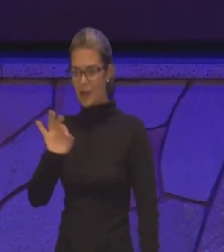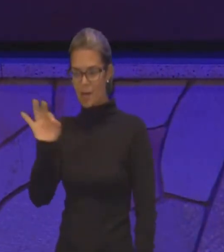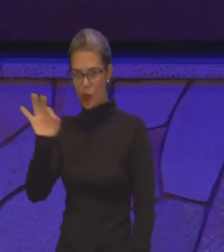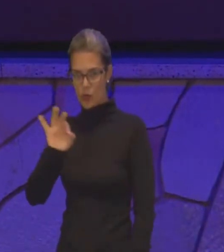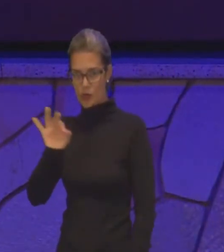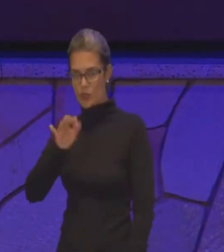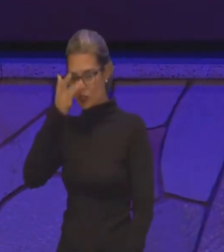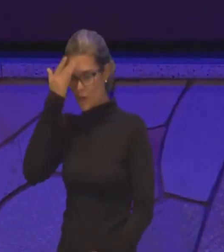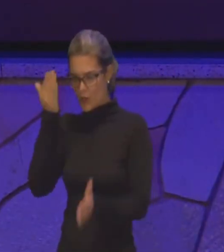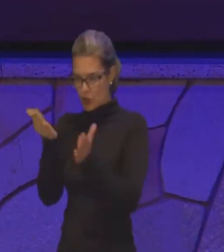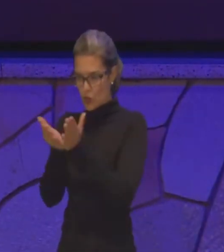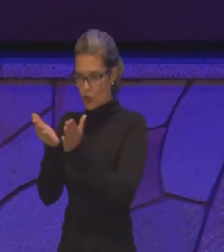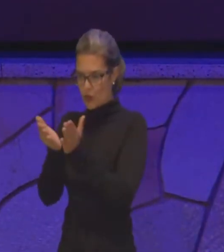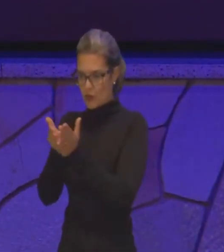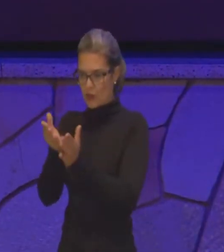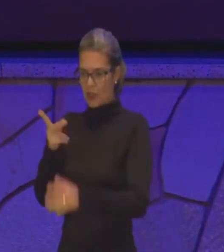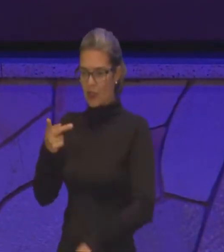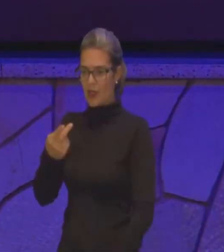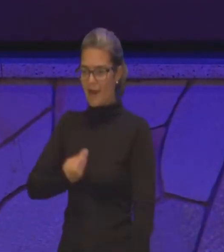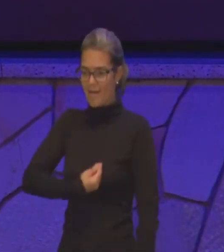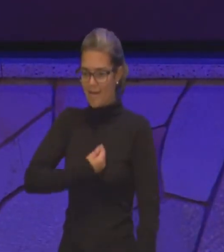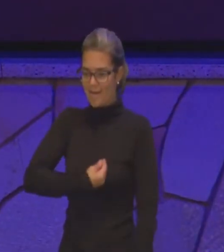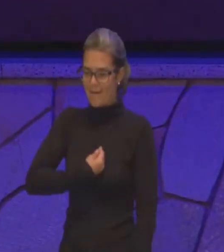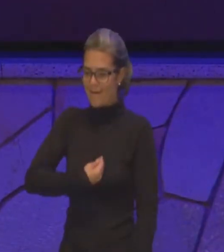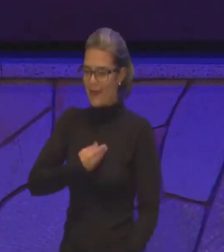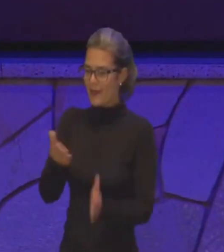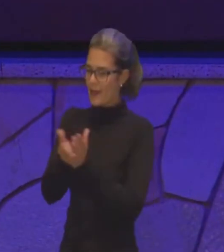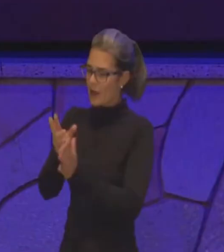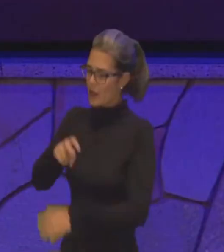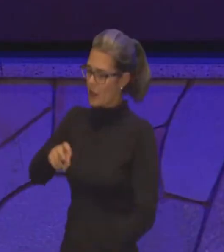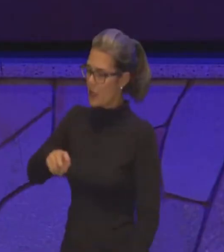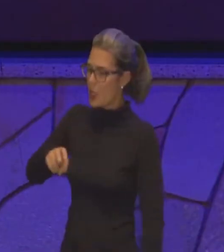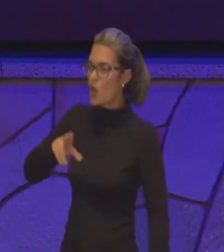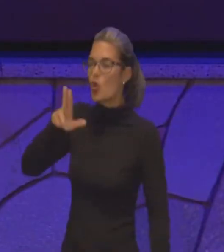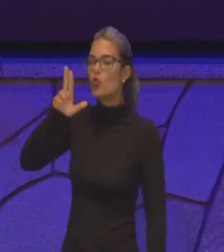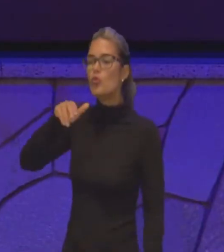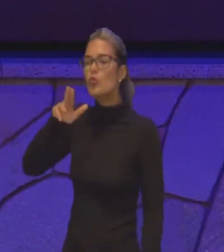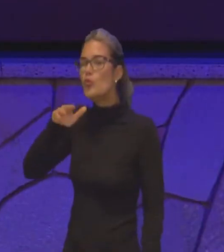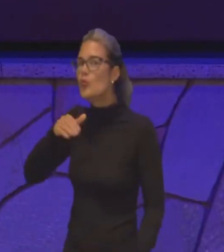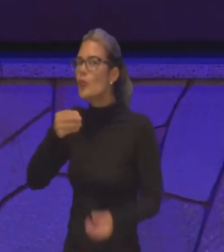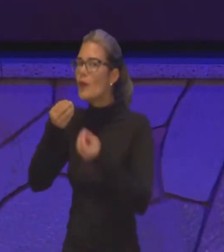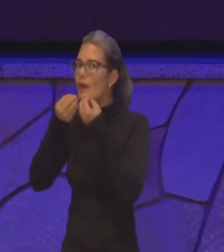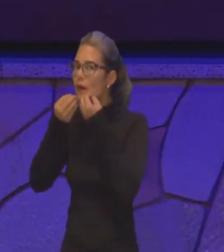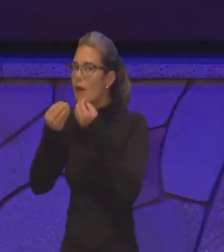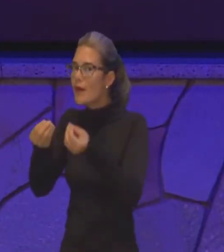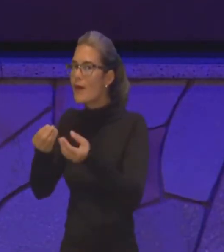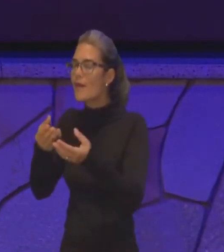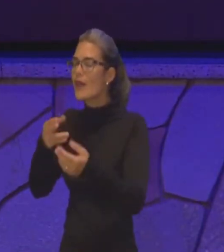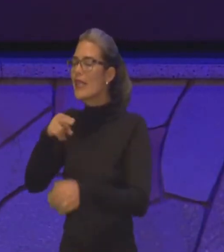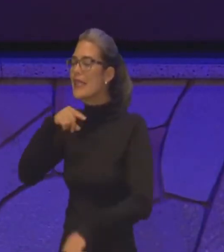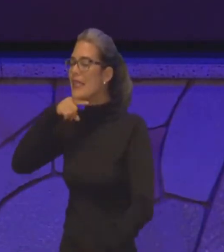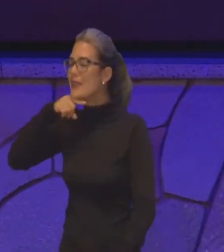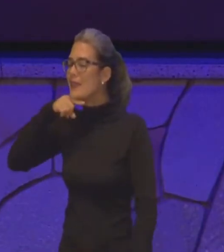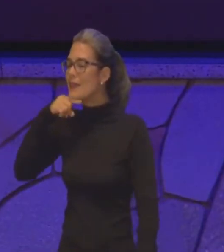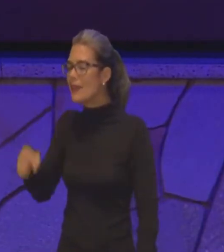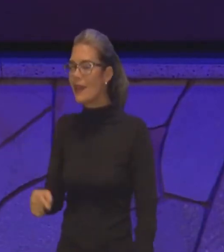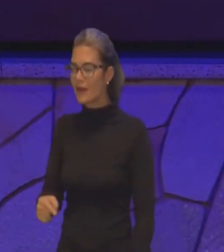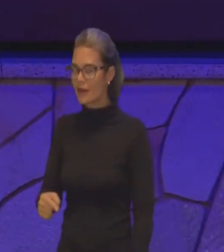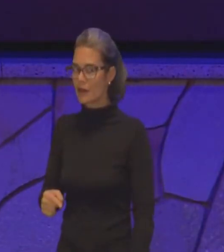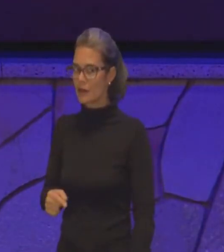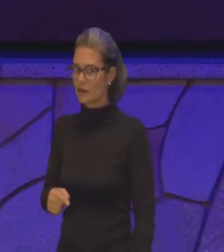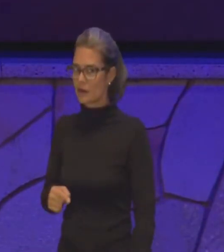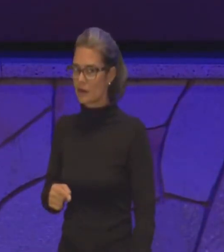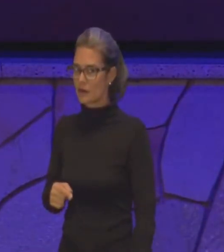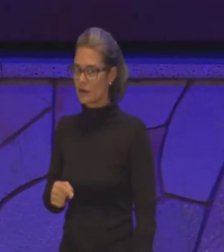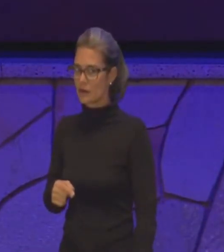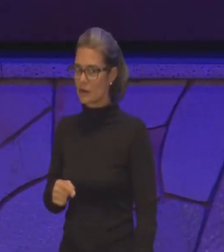toda a sua caminhada cristã, nunca levou ninguém a Cristo. Não há